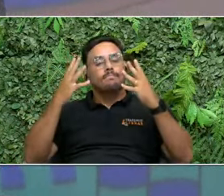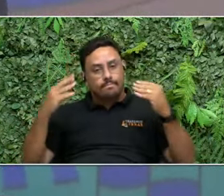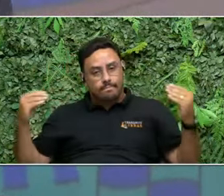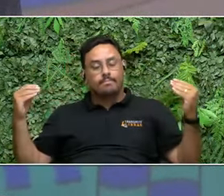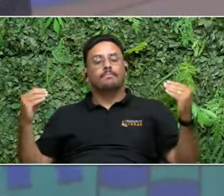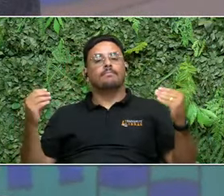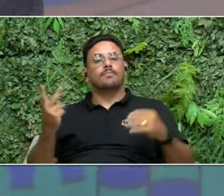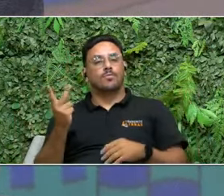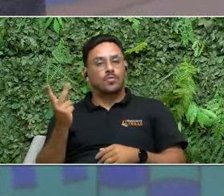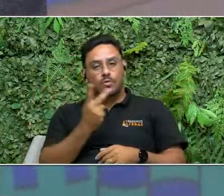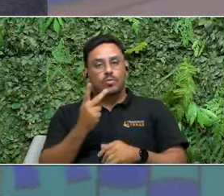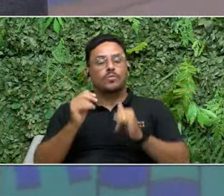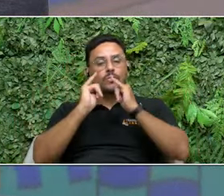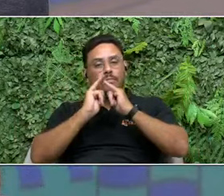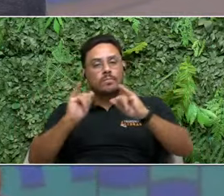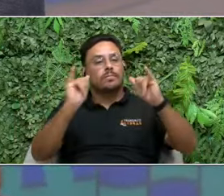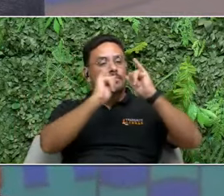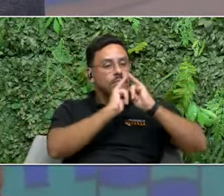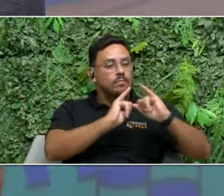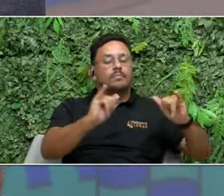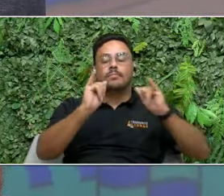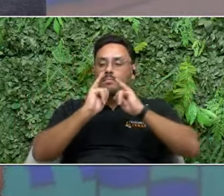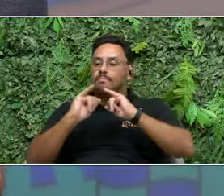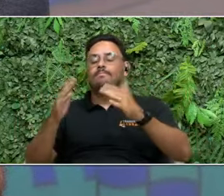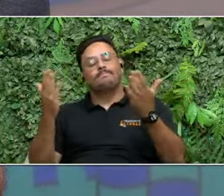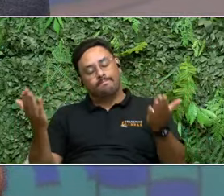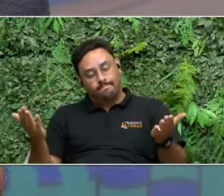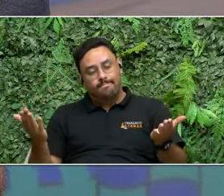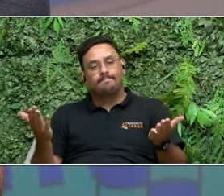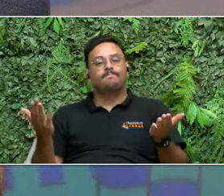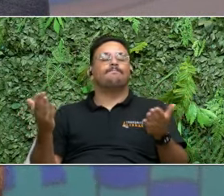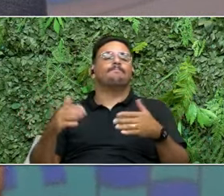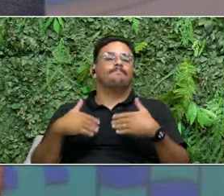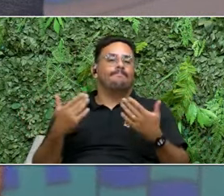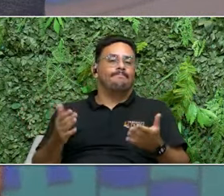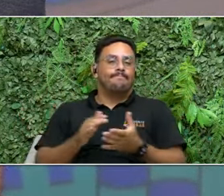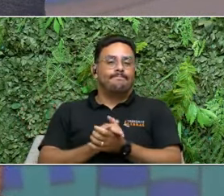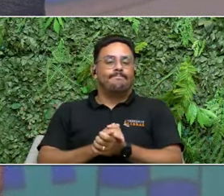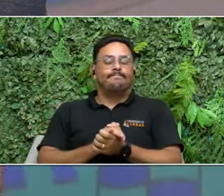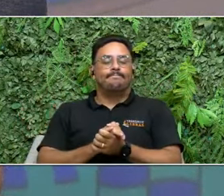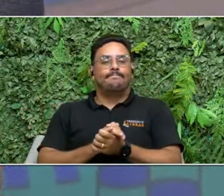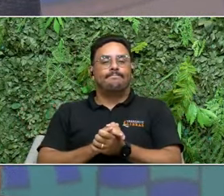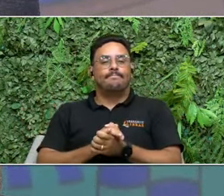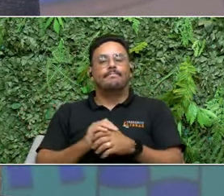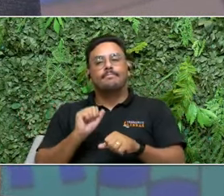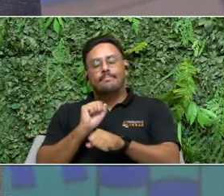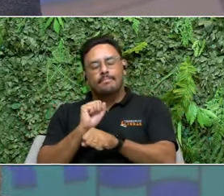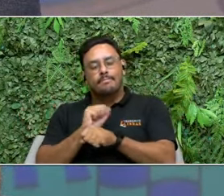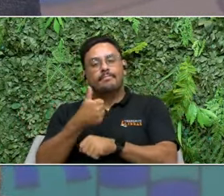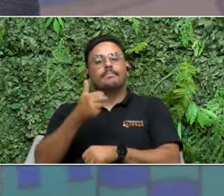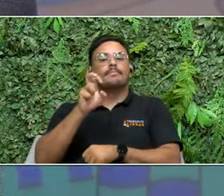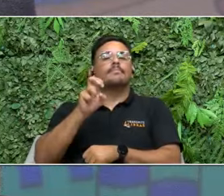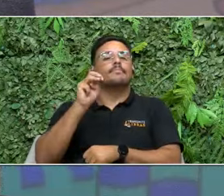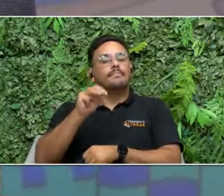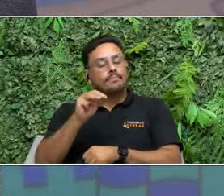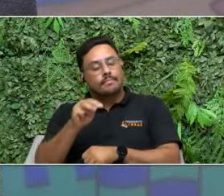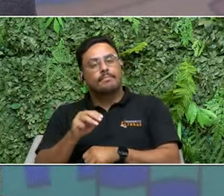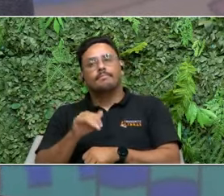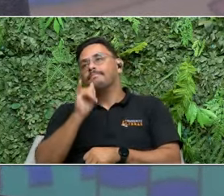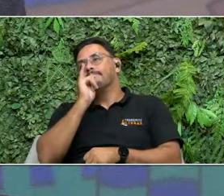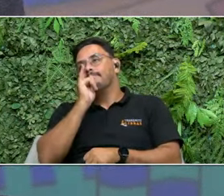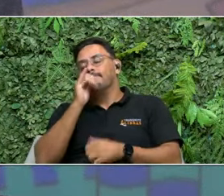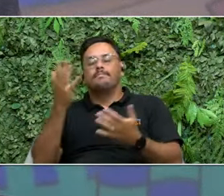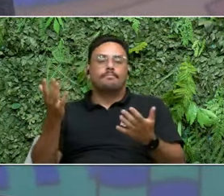de que as os dois recados sejam dados é e custa um esperar 15 minutos né Por